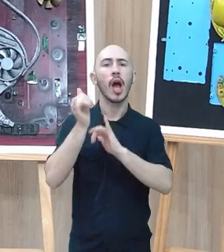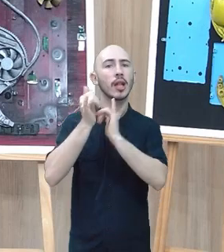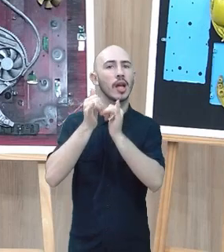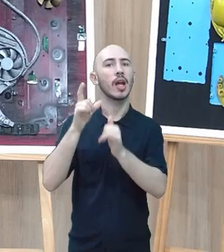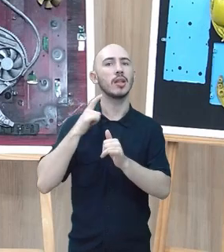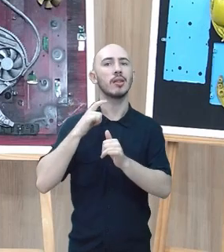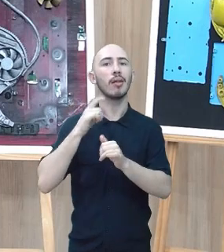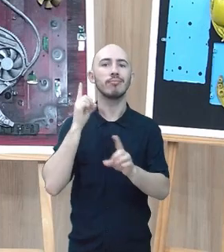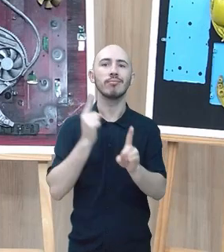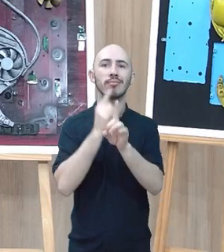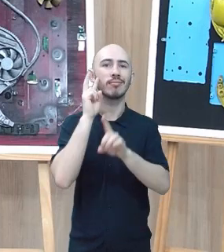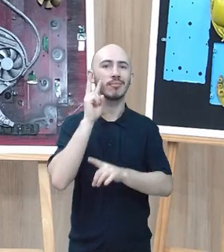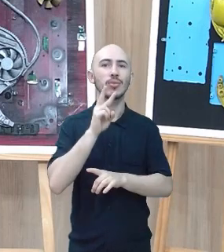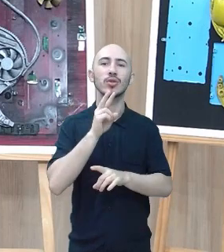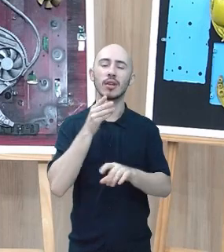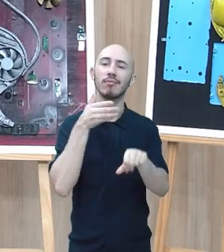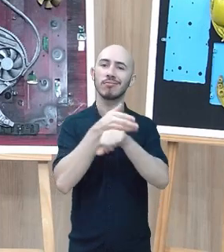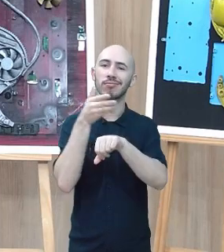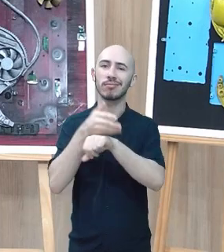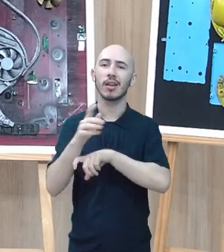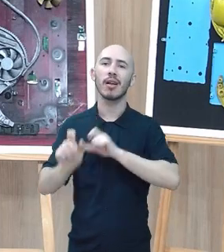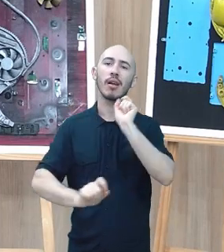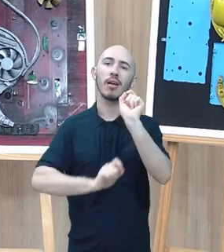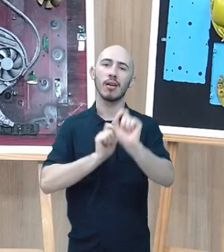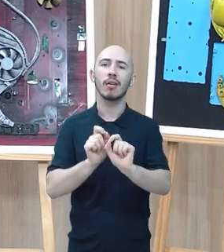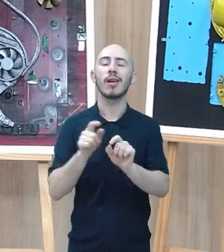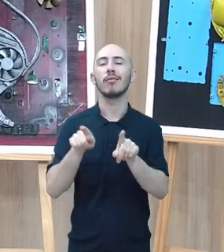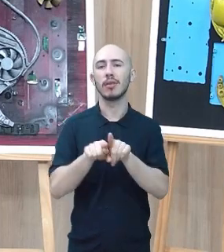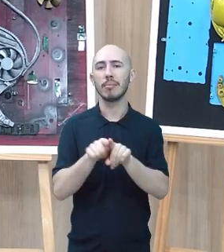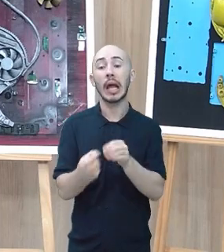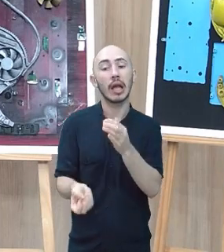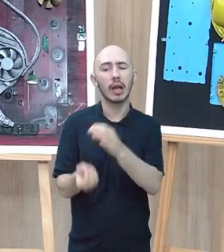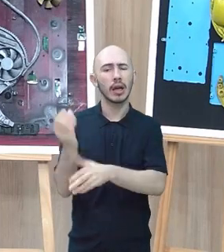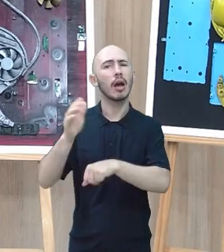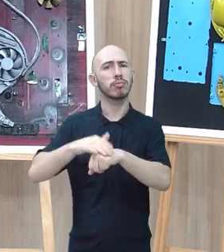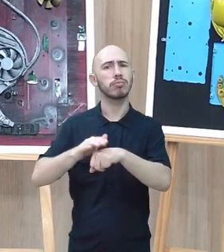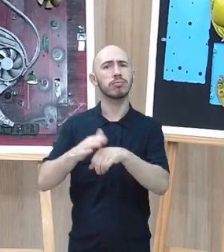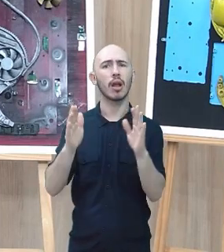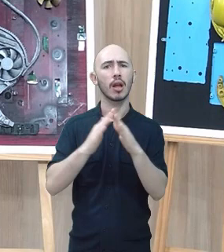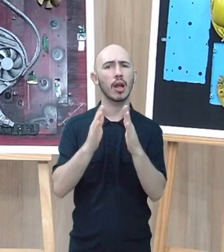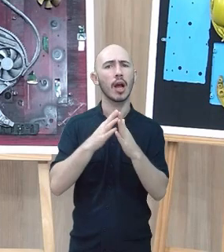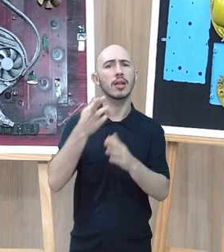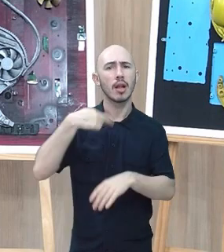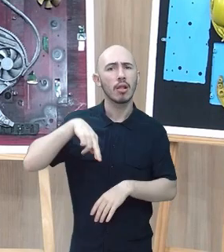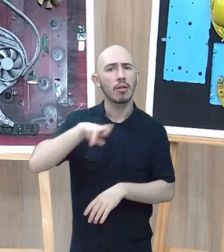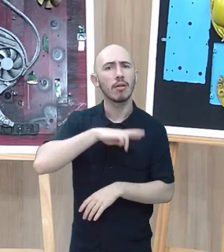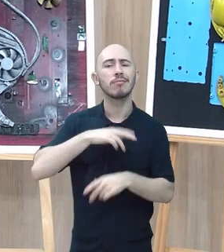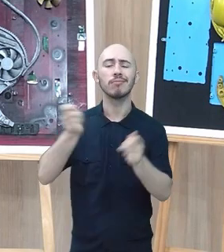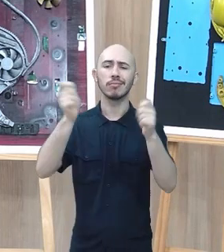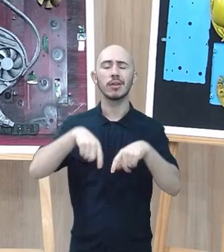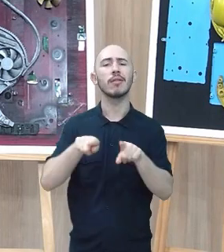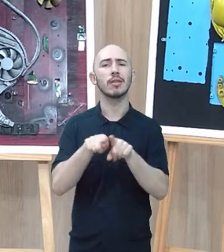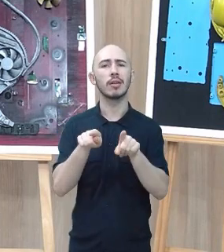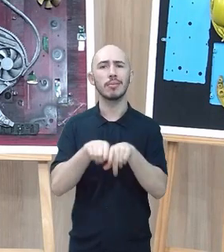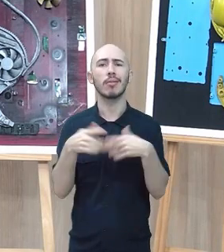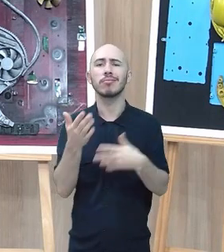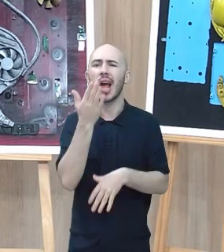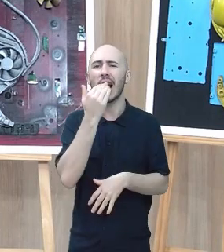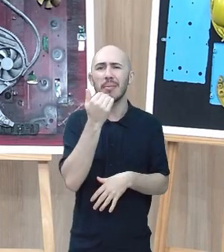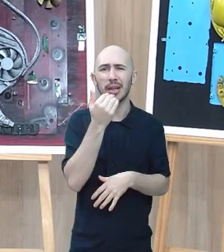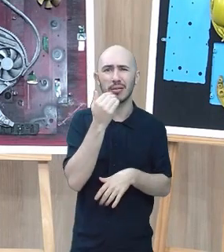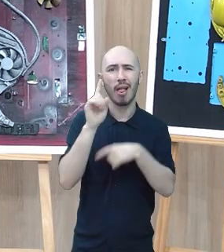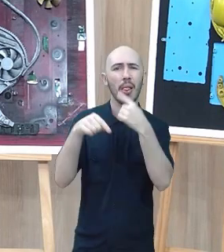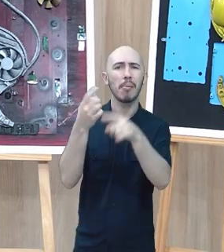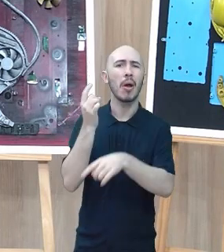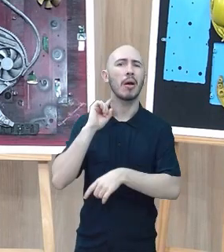muito fácil a gente também fazer esses biodigestores nas nossas casas, né? Com os restos de alimentos, a